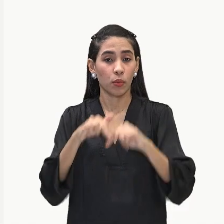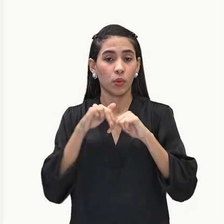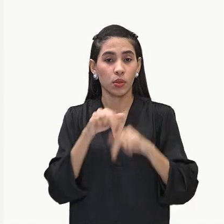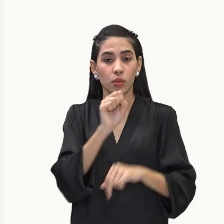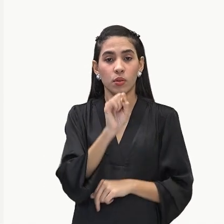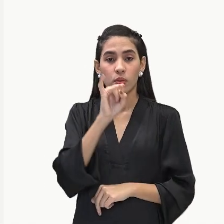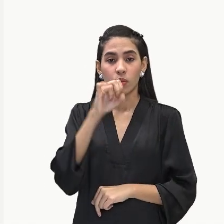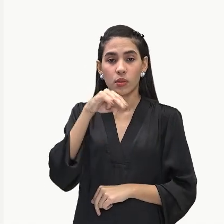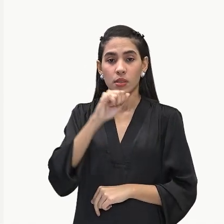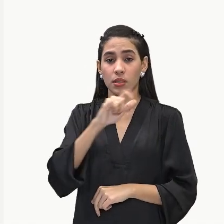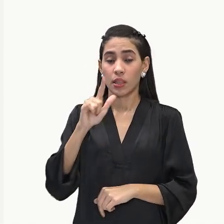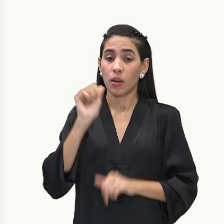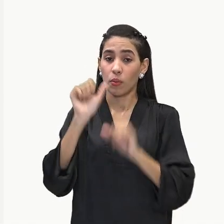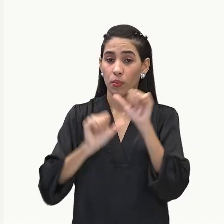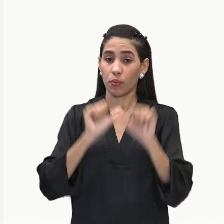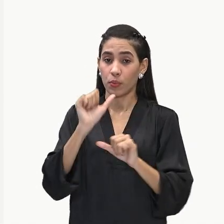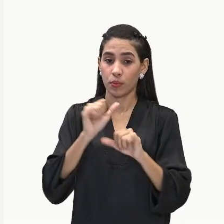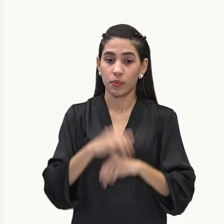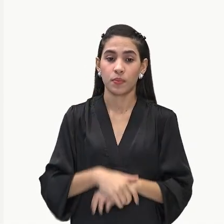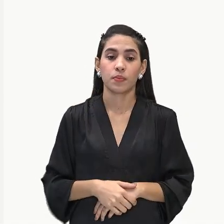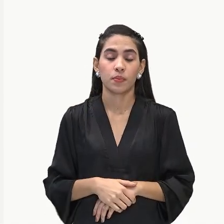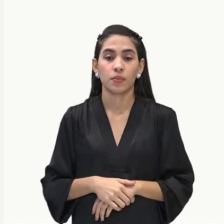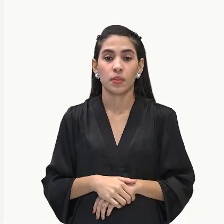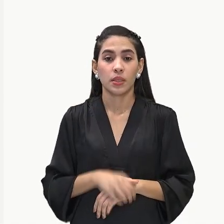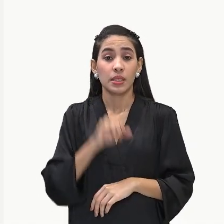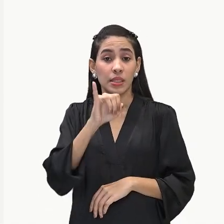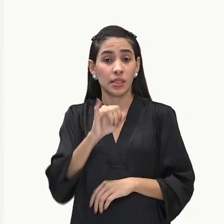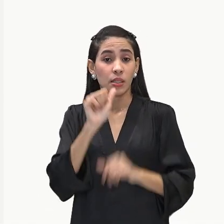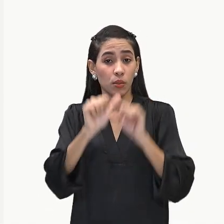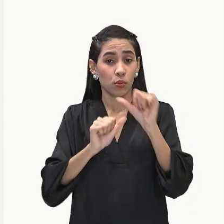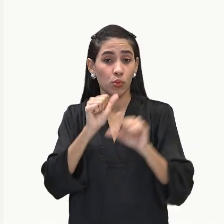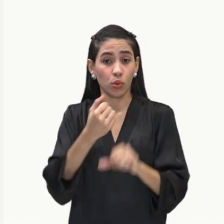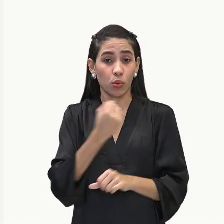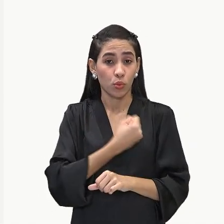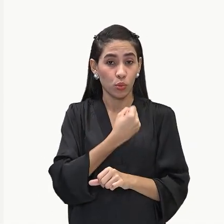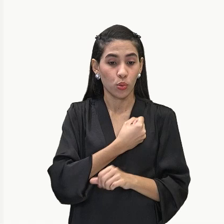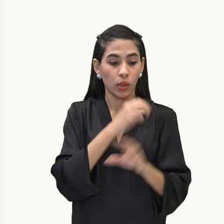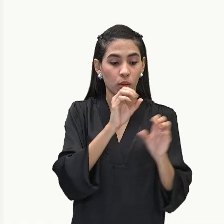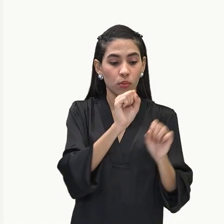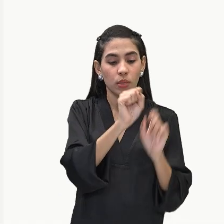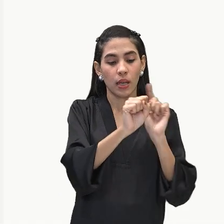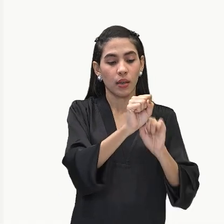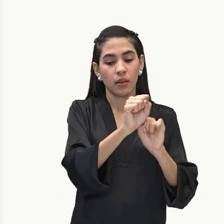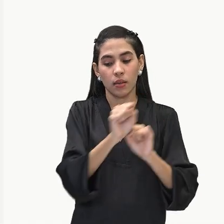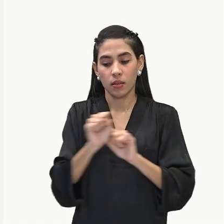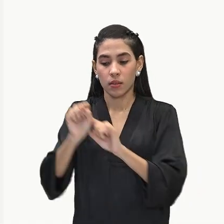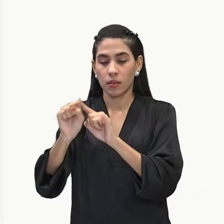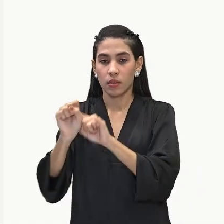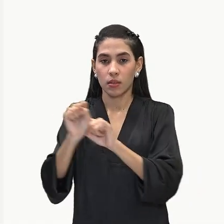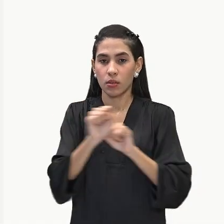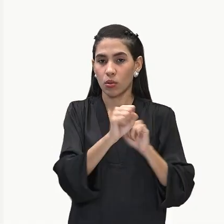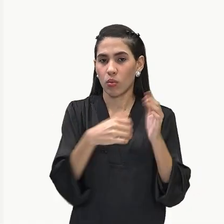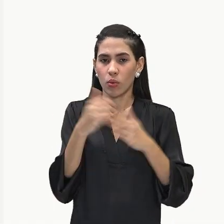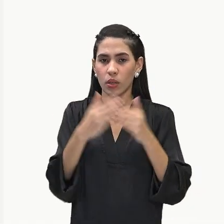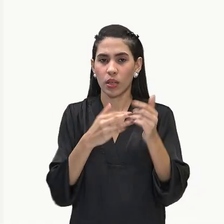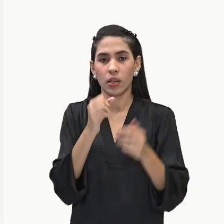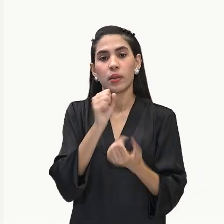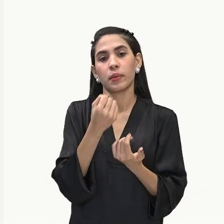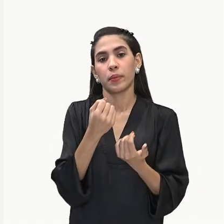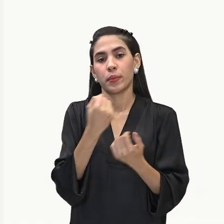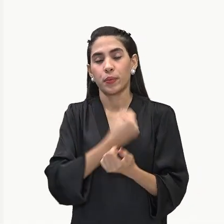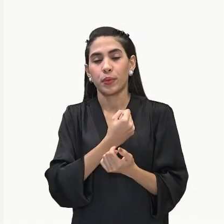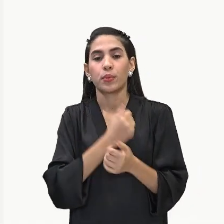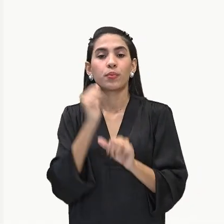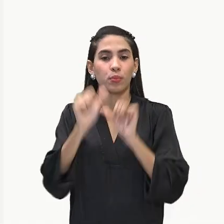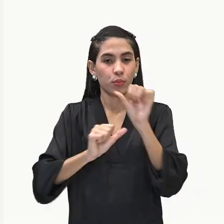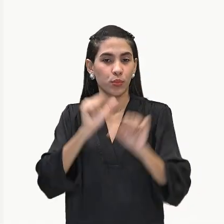ser alterado, não esqueça isso. Mudou de membro, mudou de lado da igualdade, muda o sinal automaticamente.